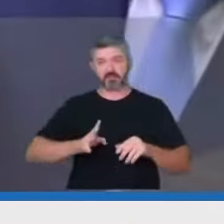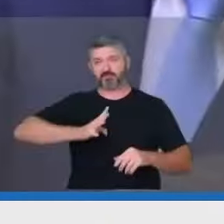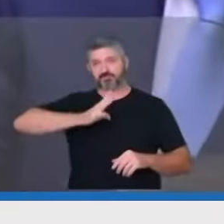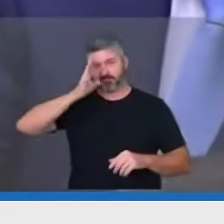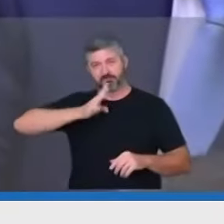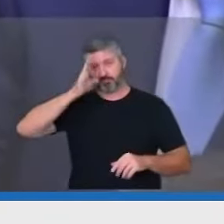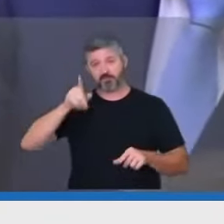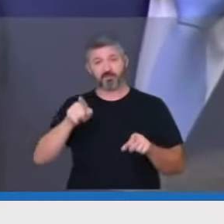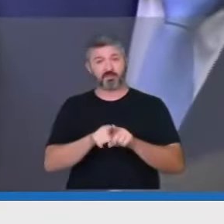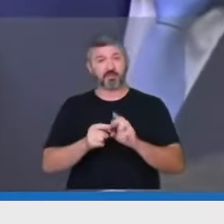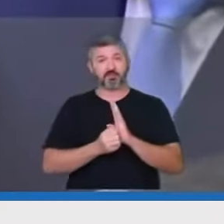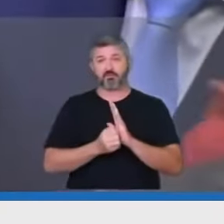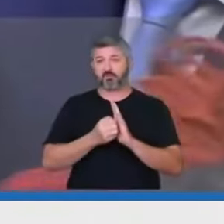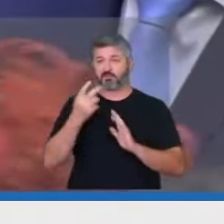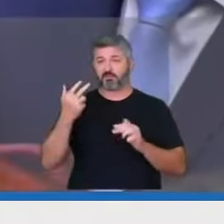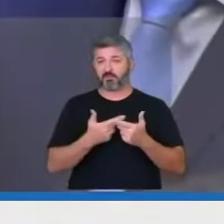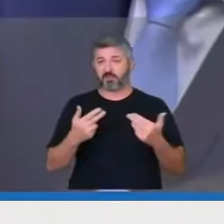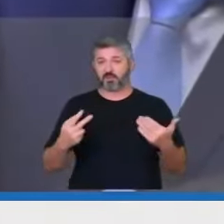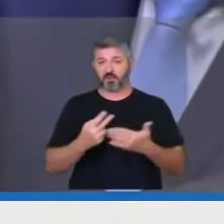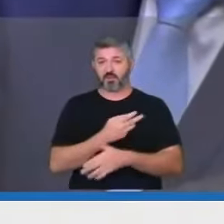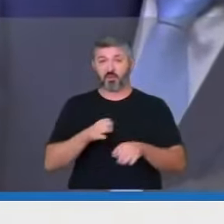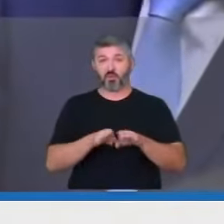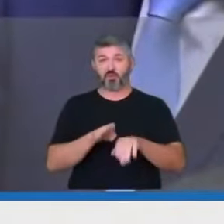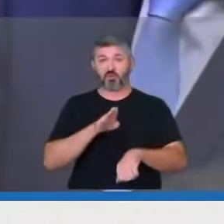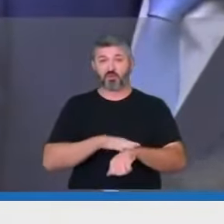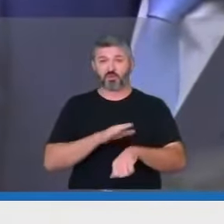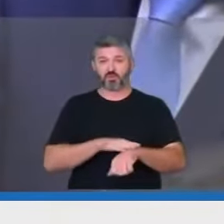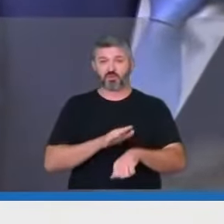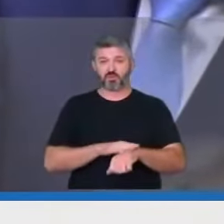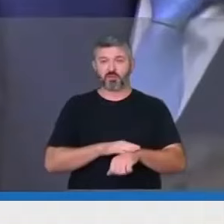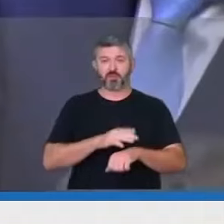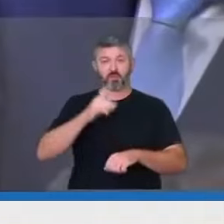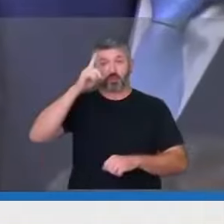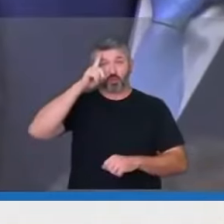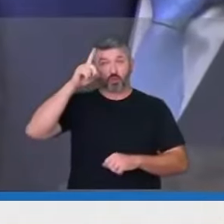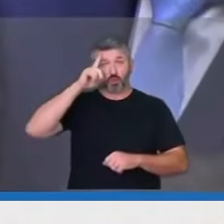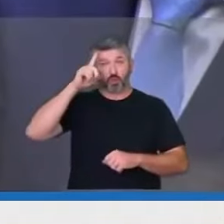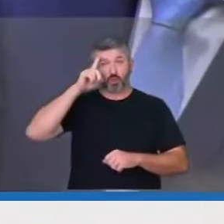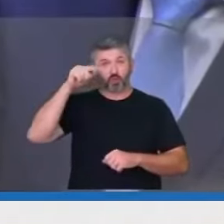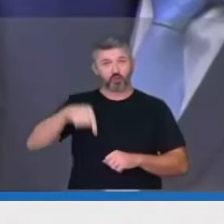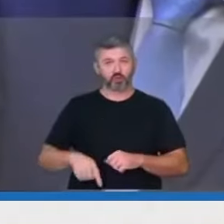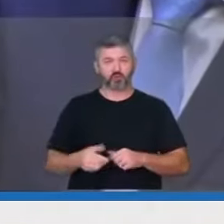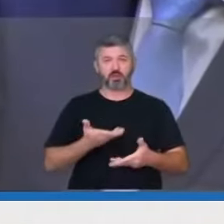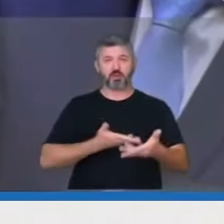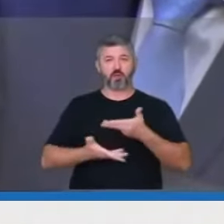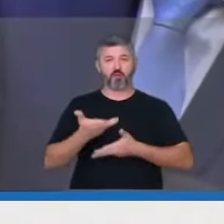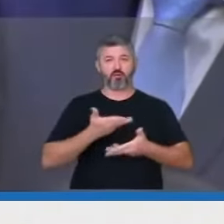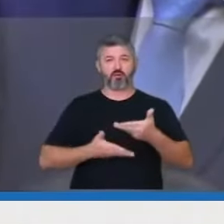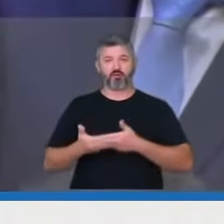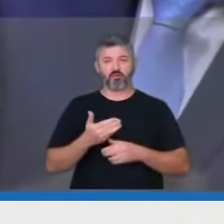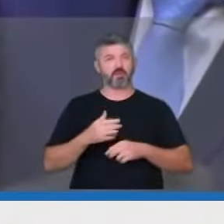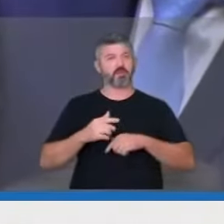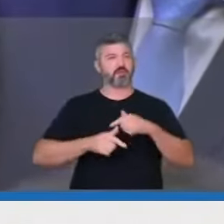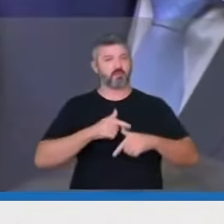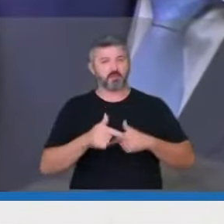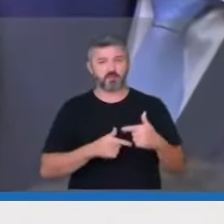em várias dessas situações ao mesmo tempo, durante o dia a dia aqui de convivência, seja no trabalho